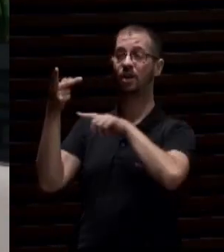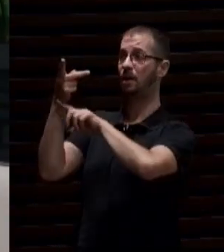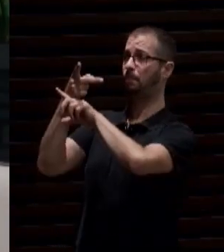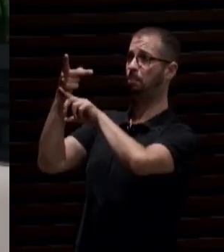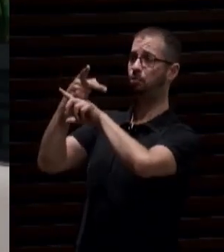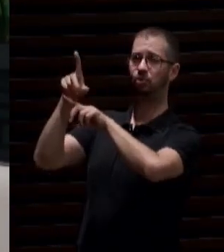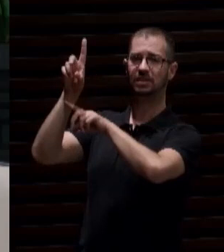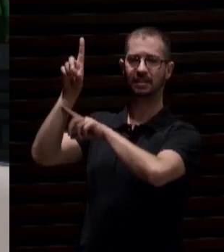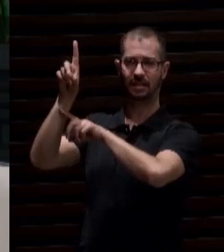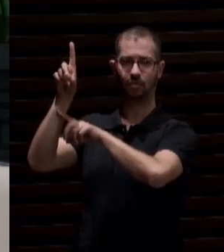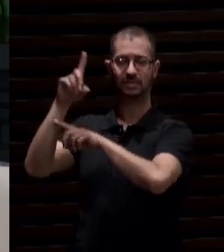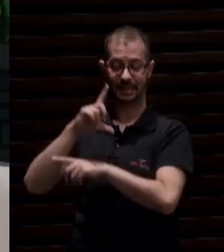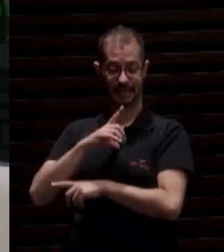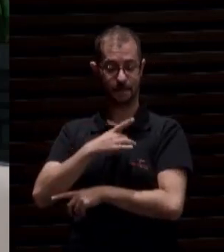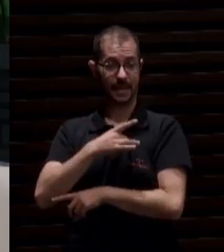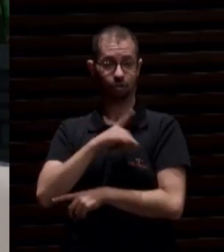não poder mais ver o santo templo.